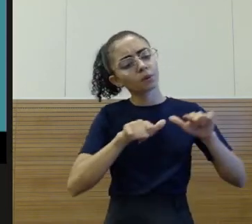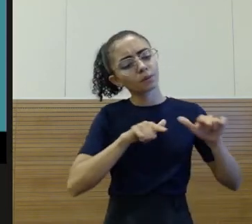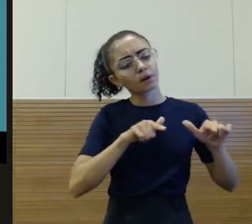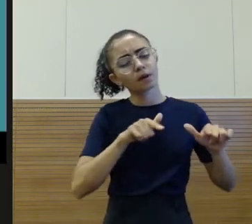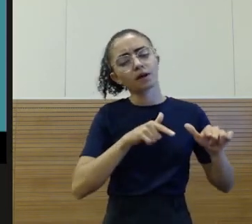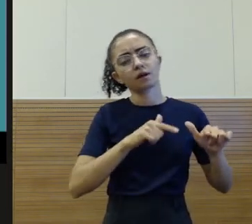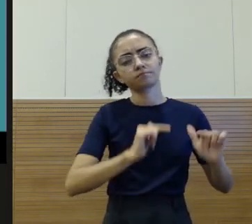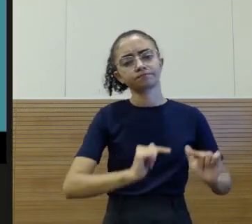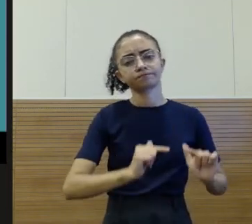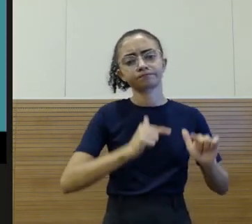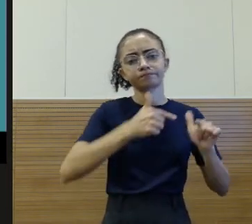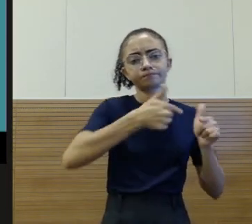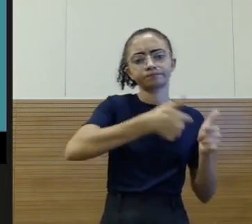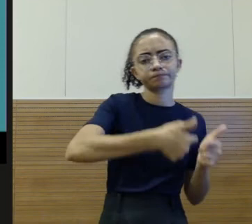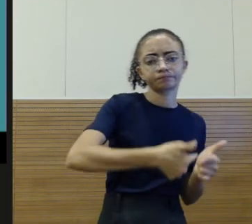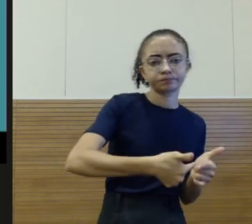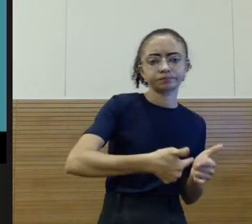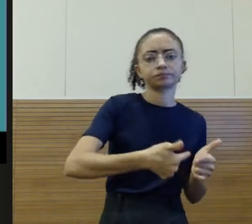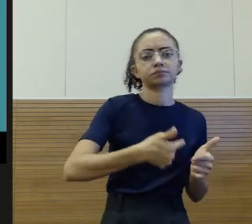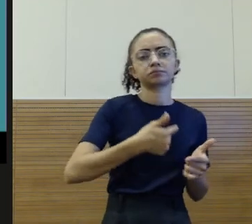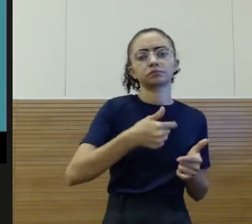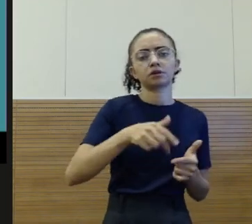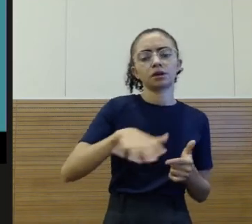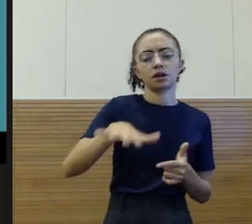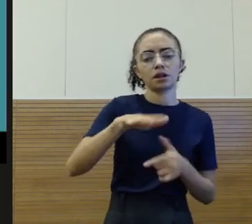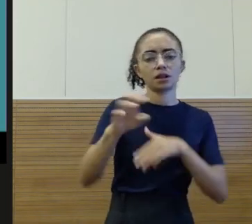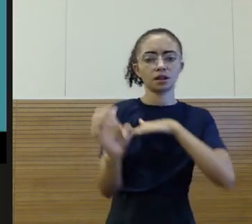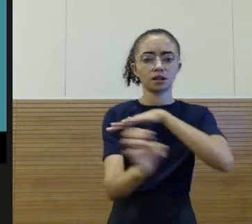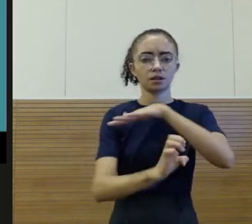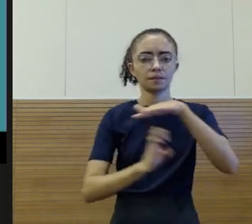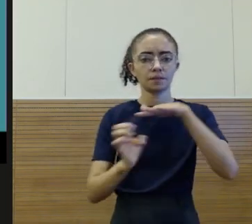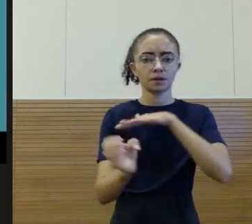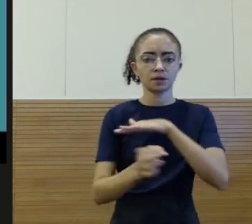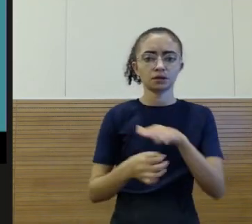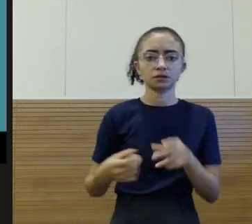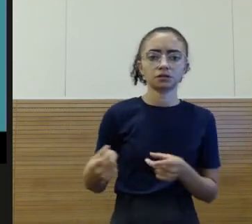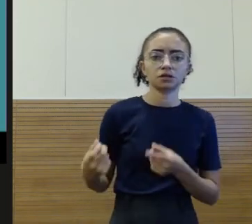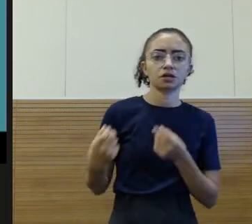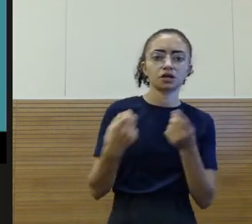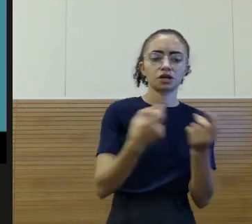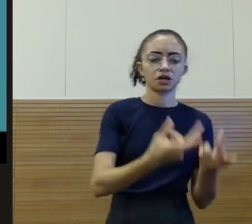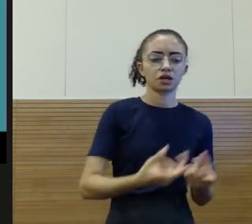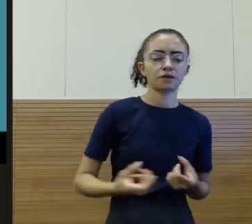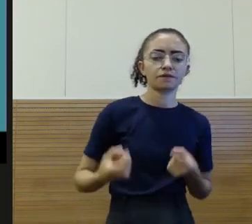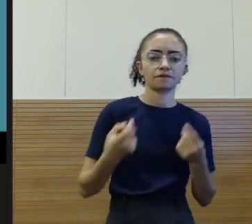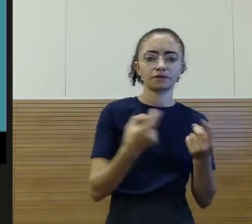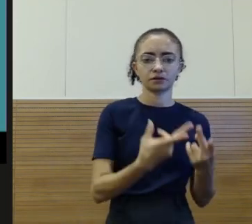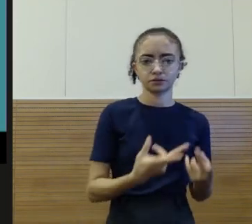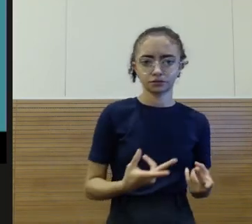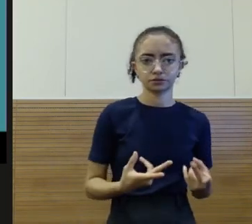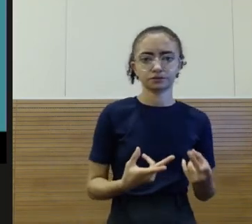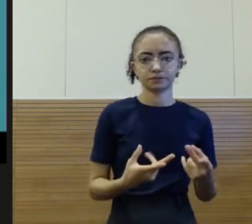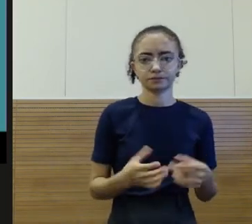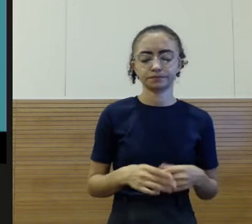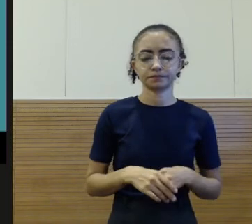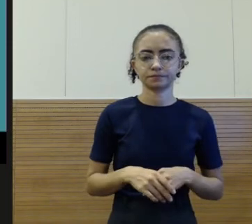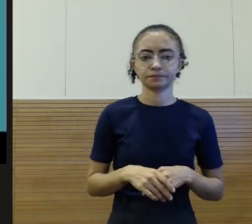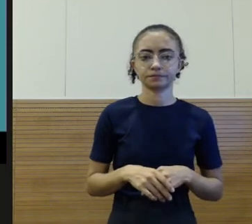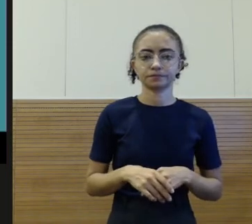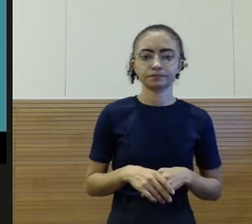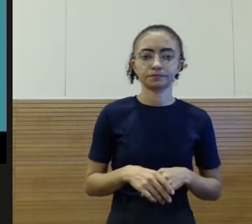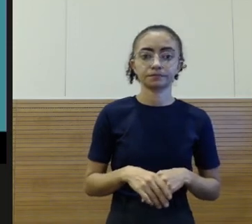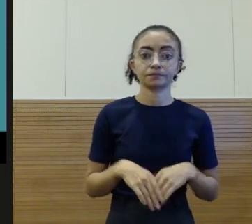ações a nível da cadeia de fornecimento que estejam alinhados. Então, aqui é onde